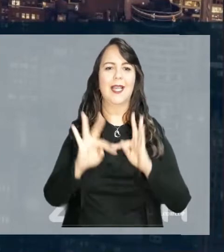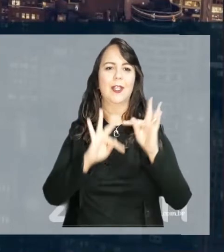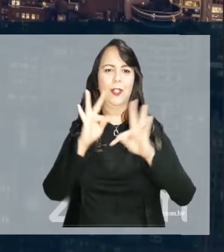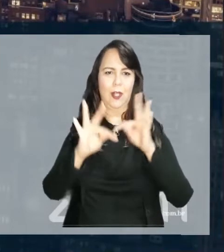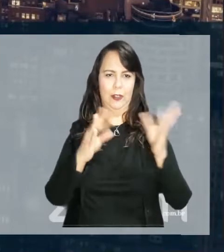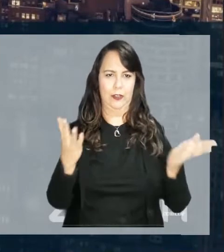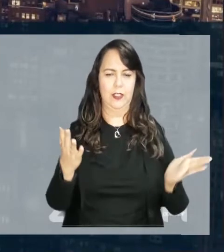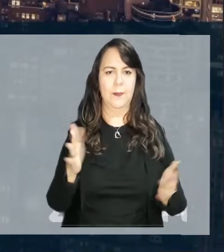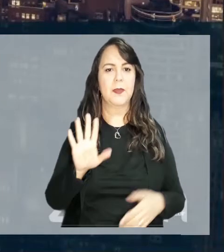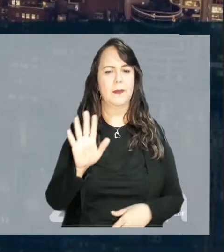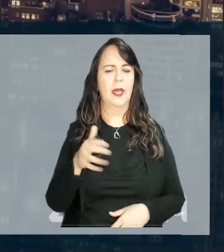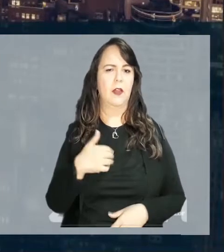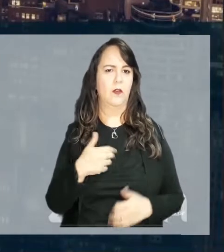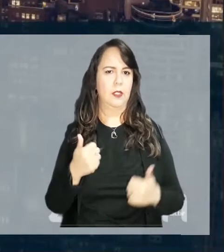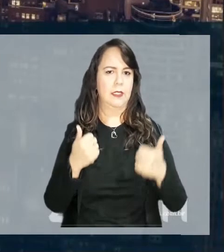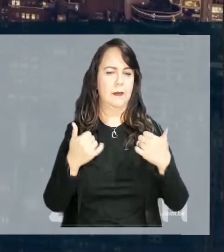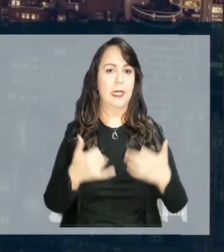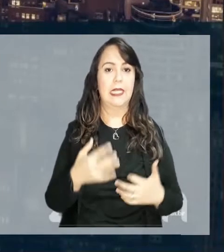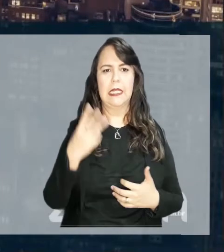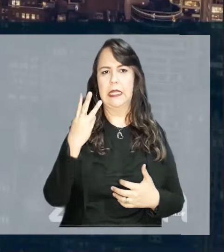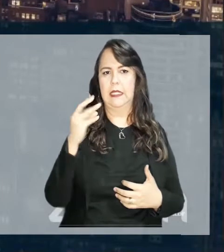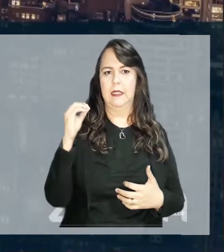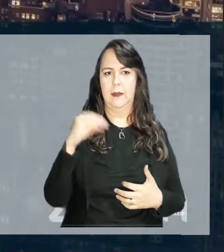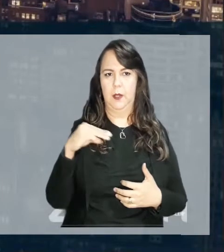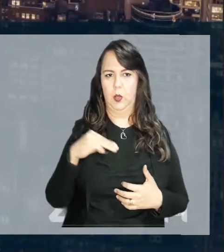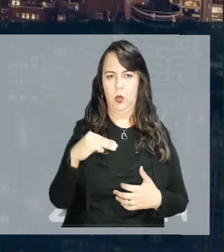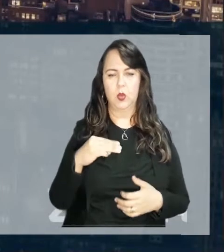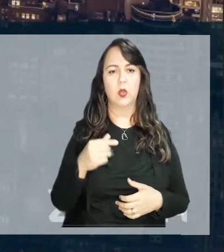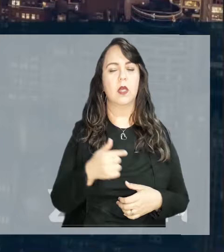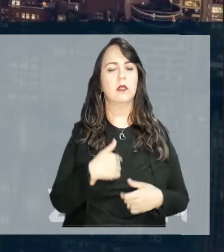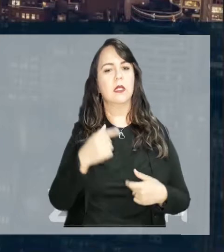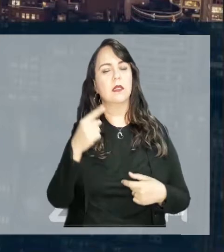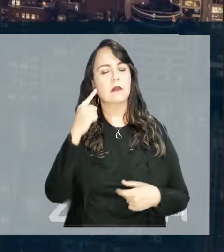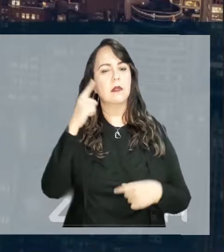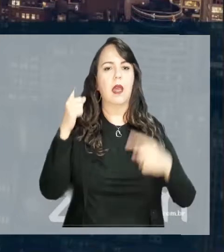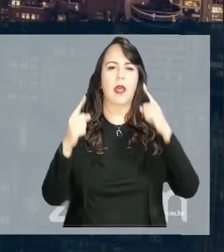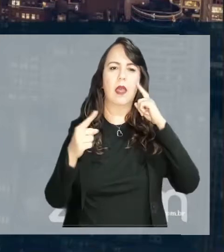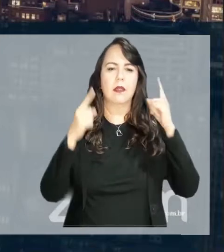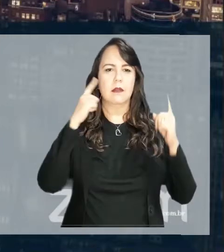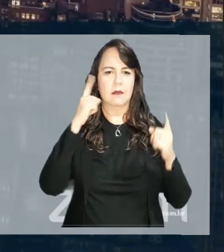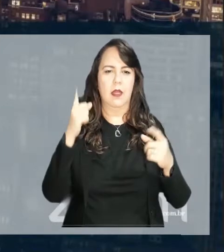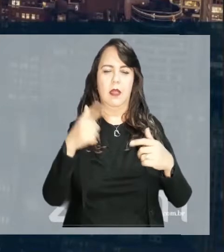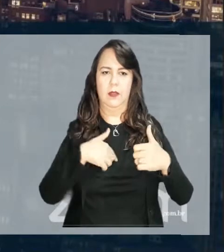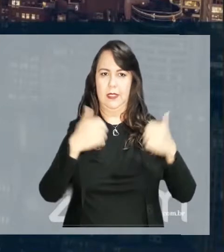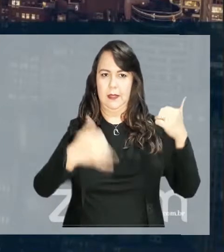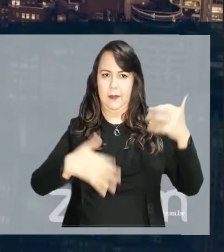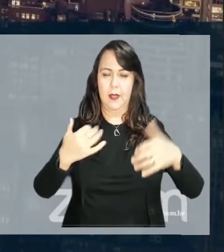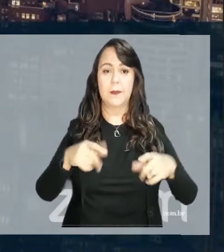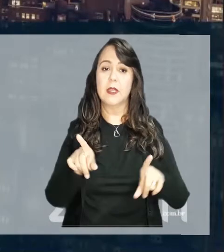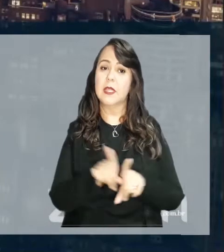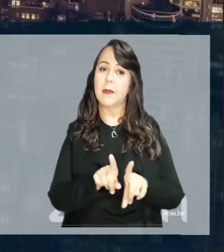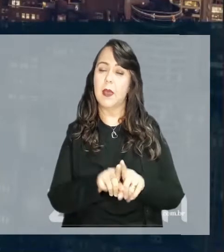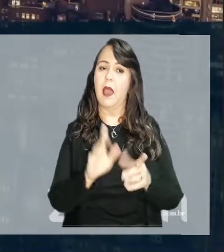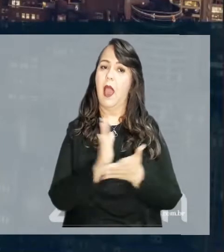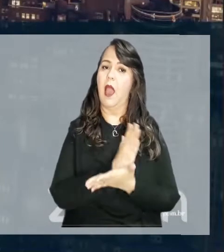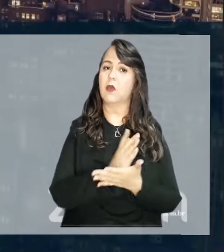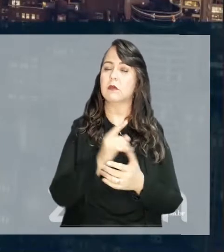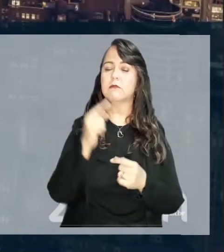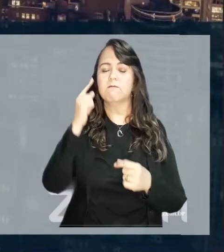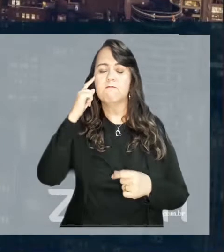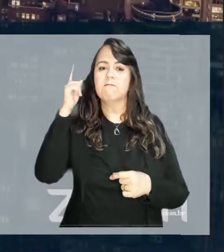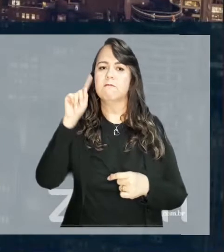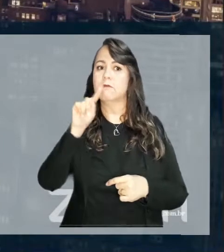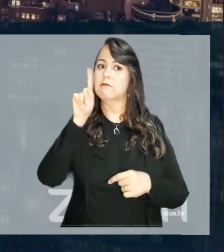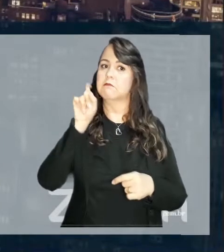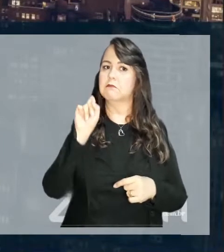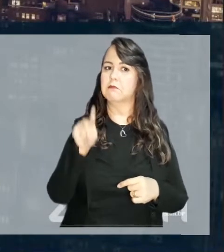algumas ideias e fazer algumas provocações, que eu acho que esse é o maior objetivo desse evento, provocar pensamentos